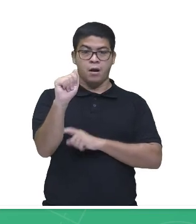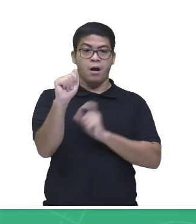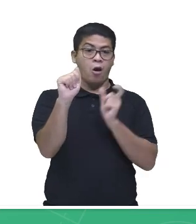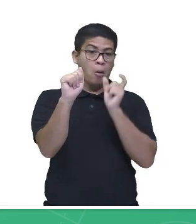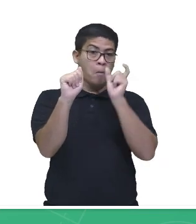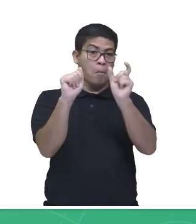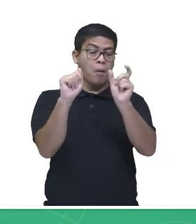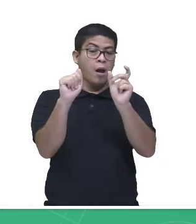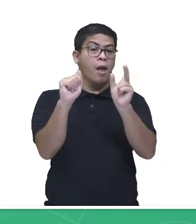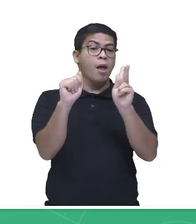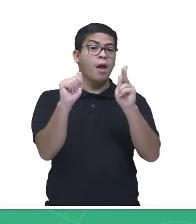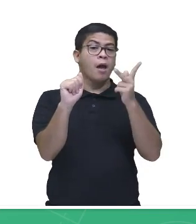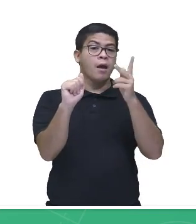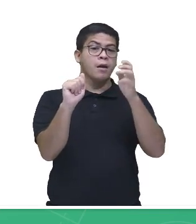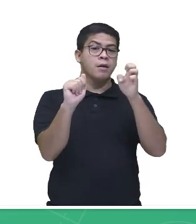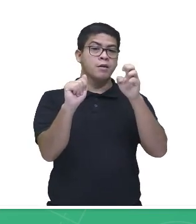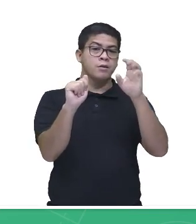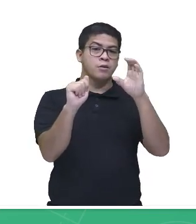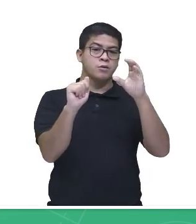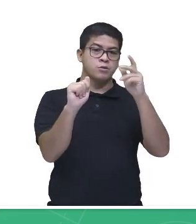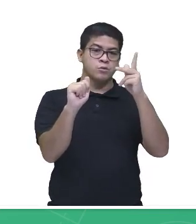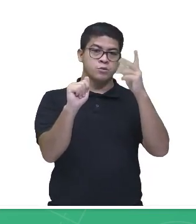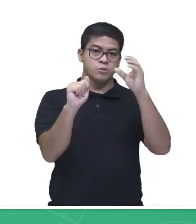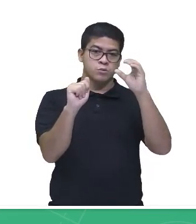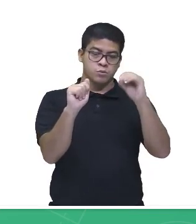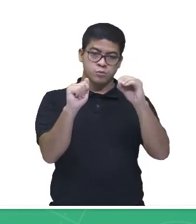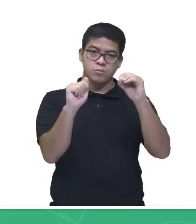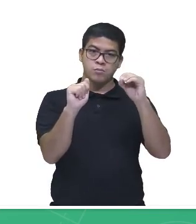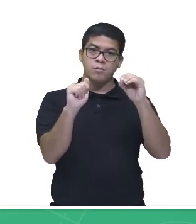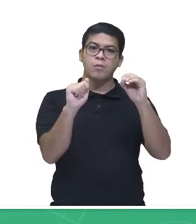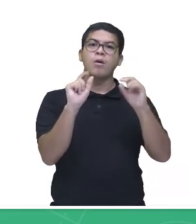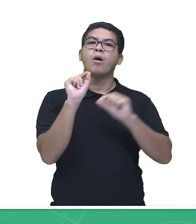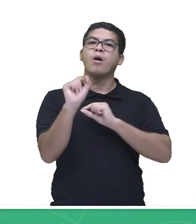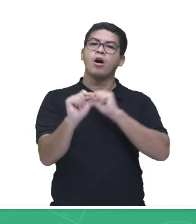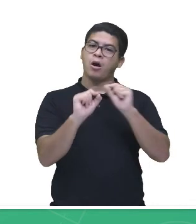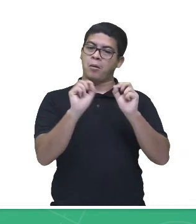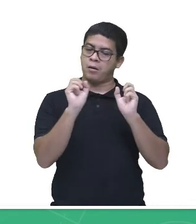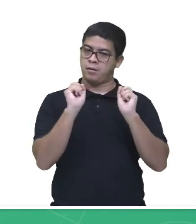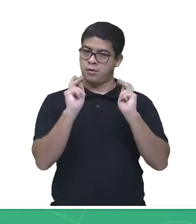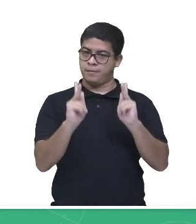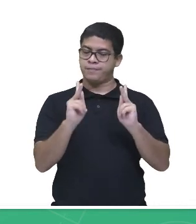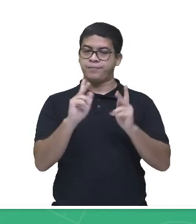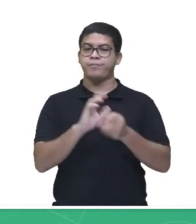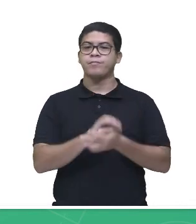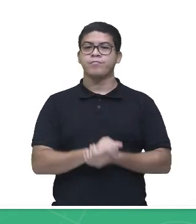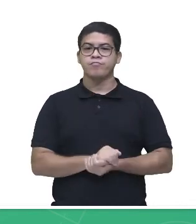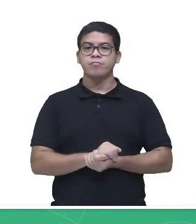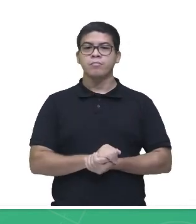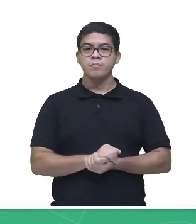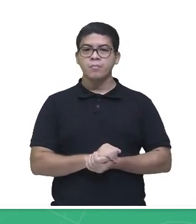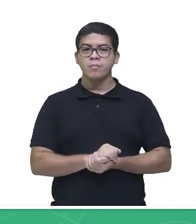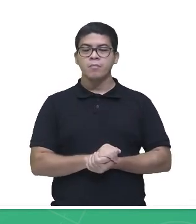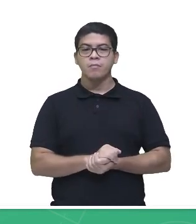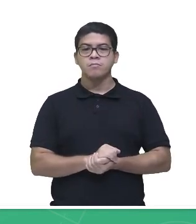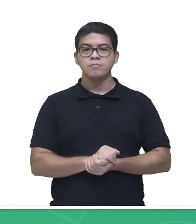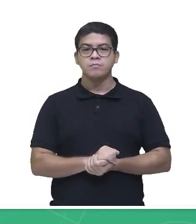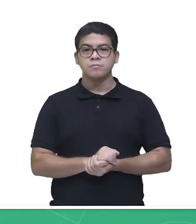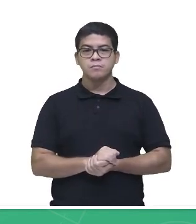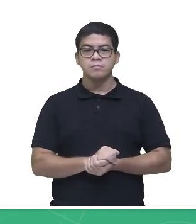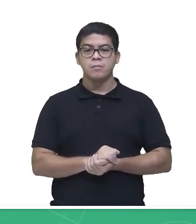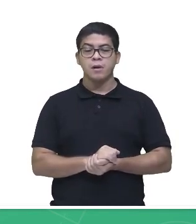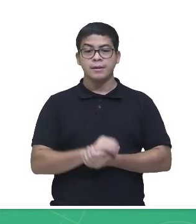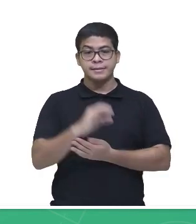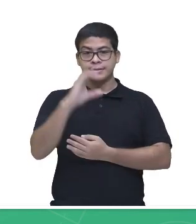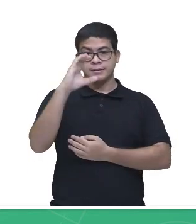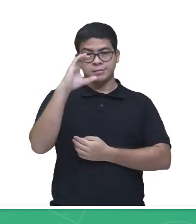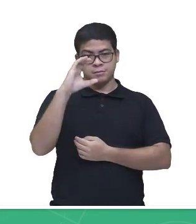mucho calor em toda a Espanha, ok? C, o verbo principal, decir. Nosotros,